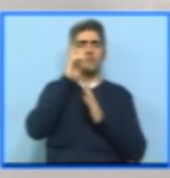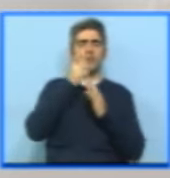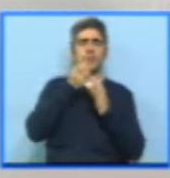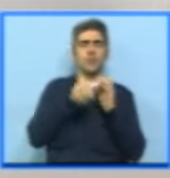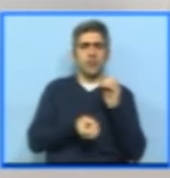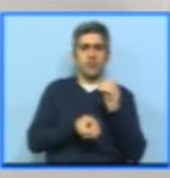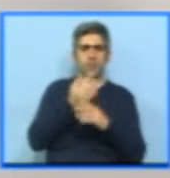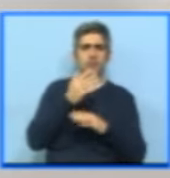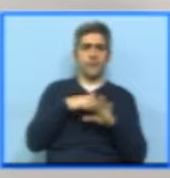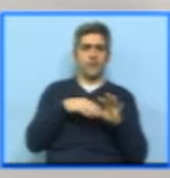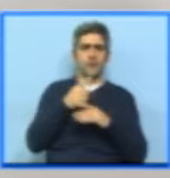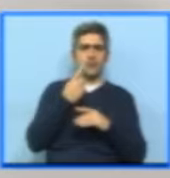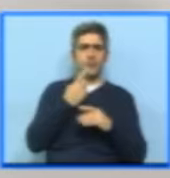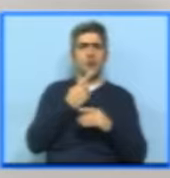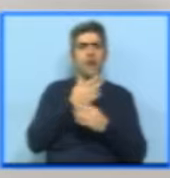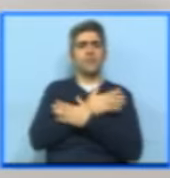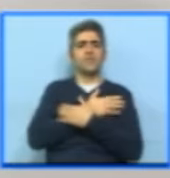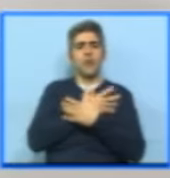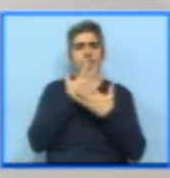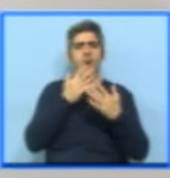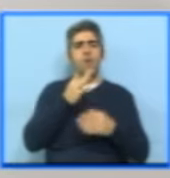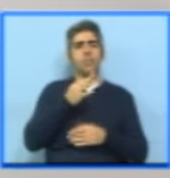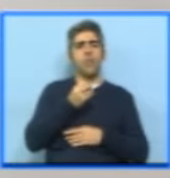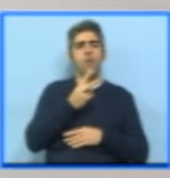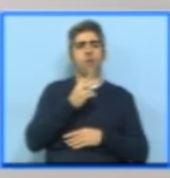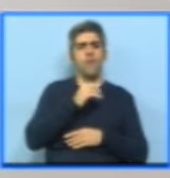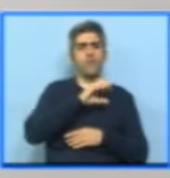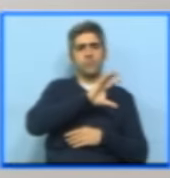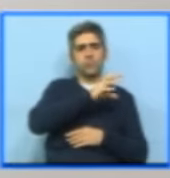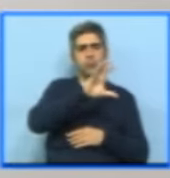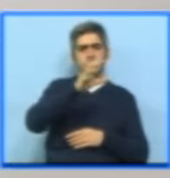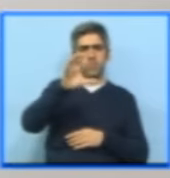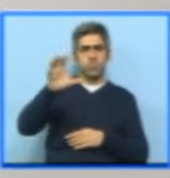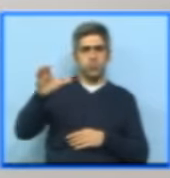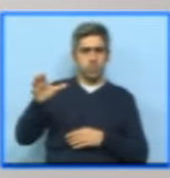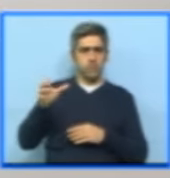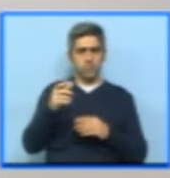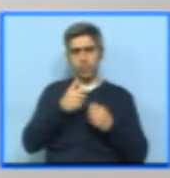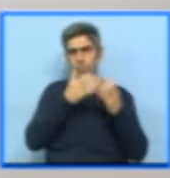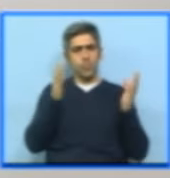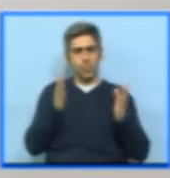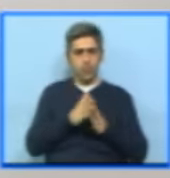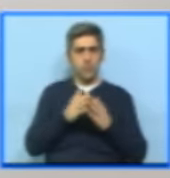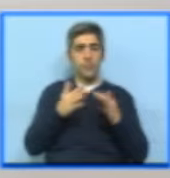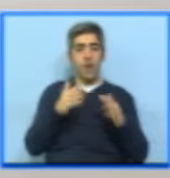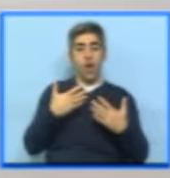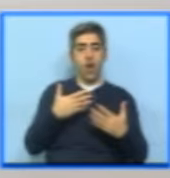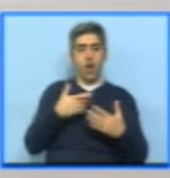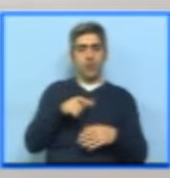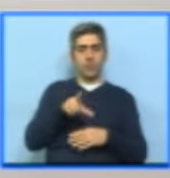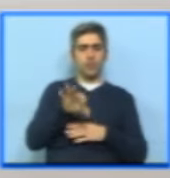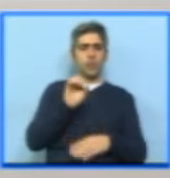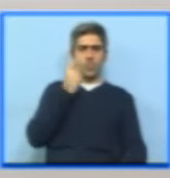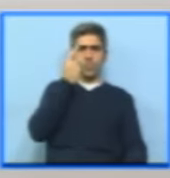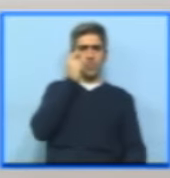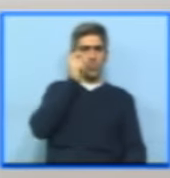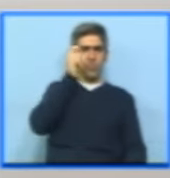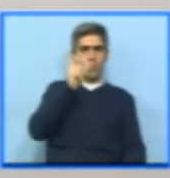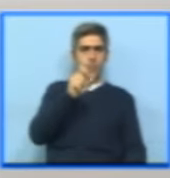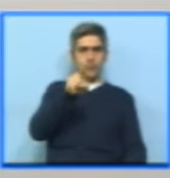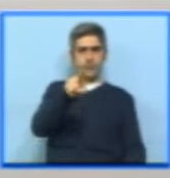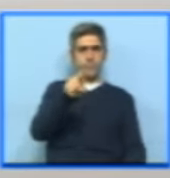criação, fez uma amizade com todos os povos. E agora aqui escolhe um homem de um povo para